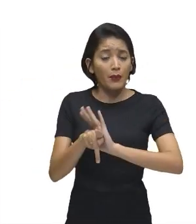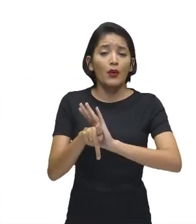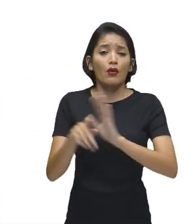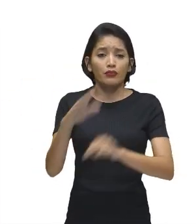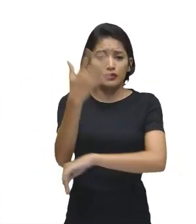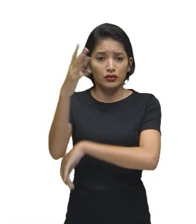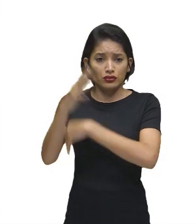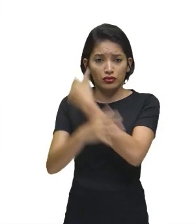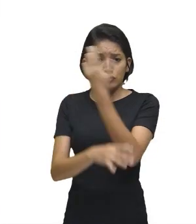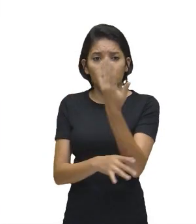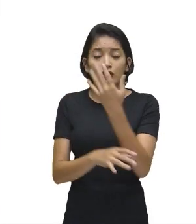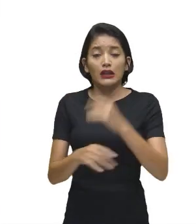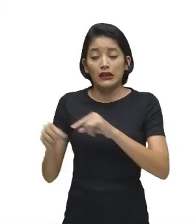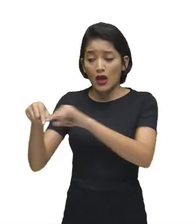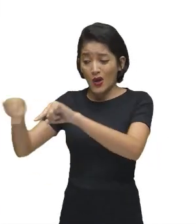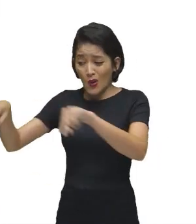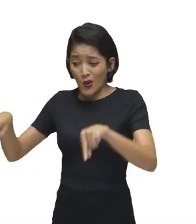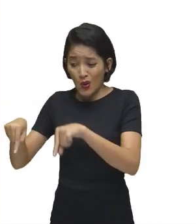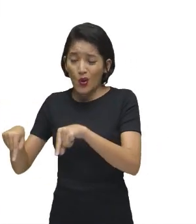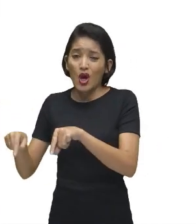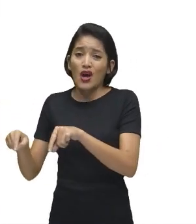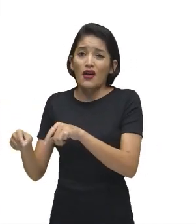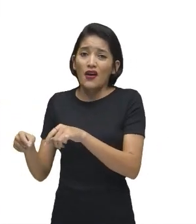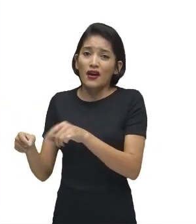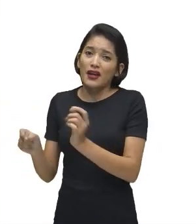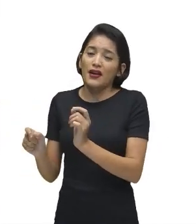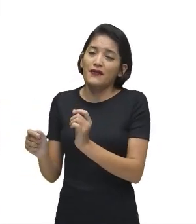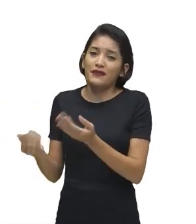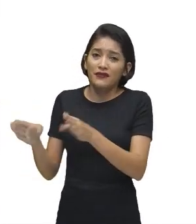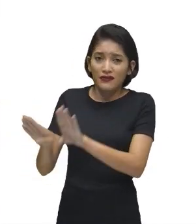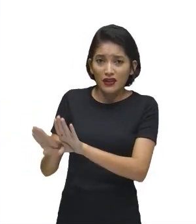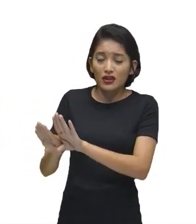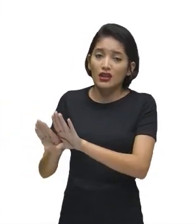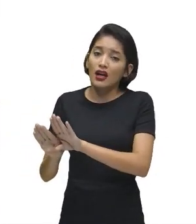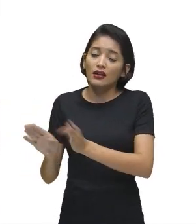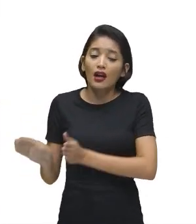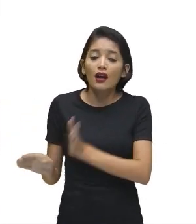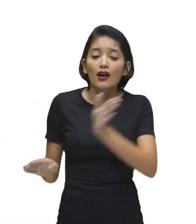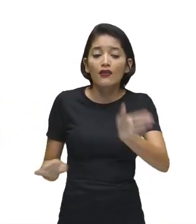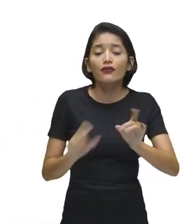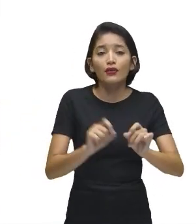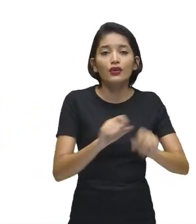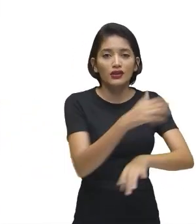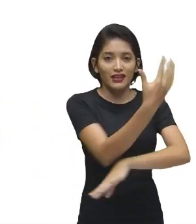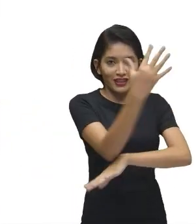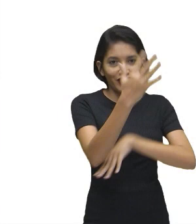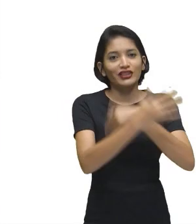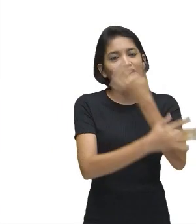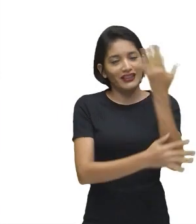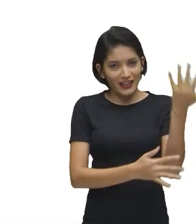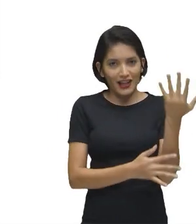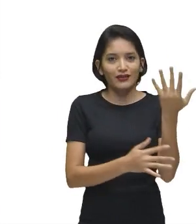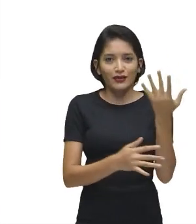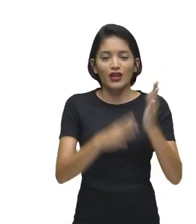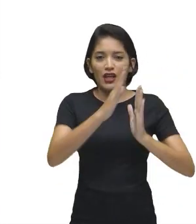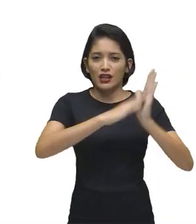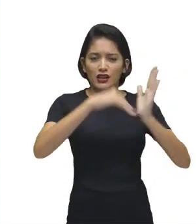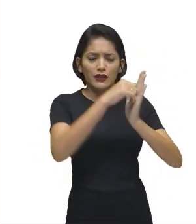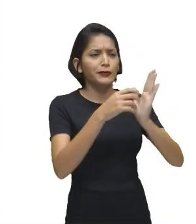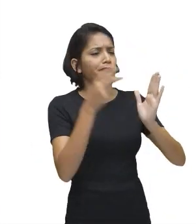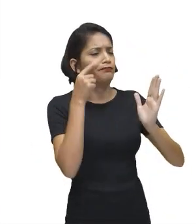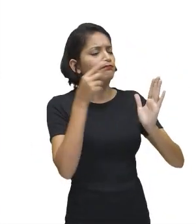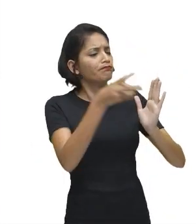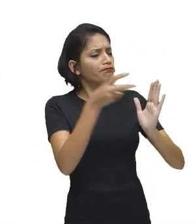Claude Monet ele saiu dos estúdios e foi pintar a natureza, um desenho de